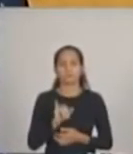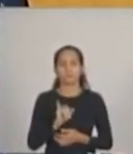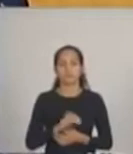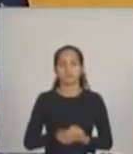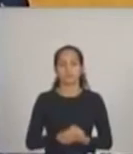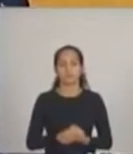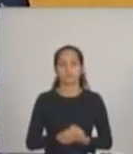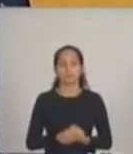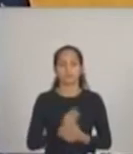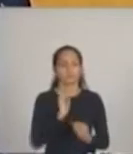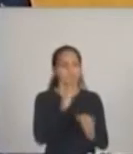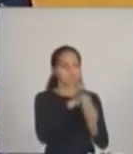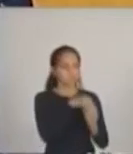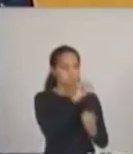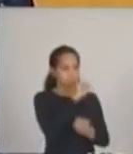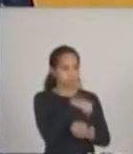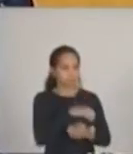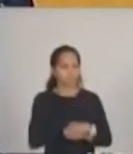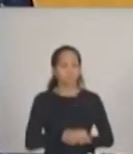Eu voto sim.